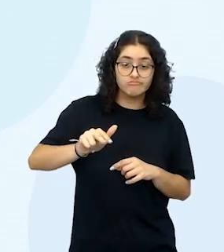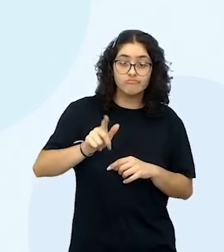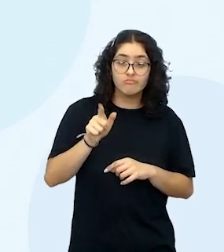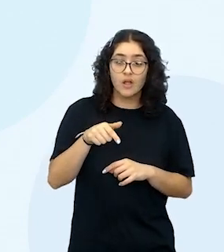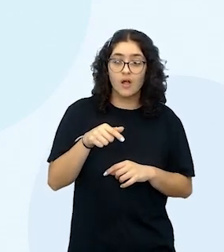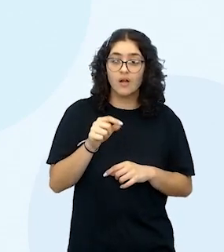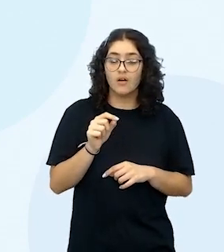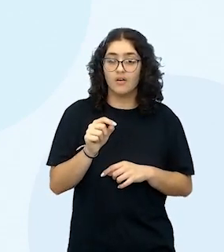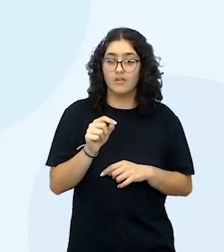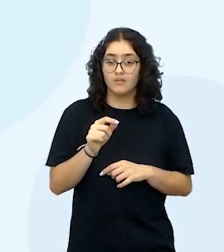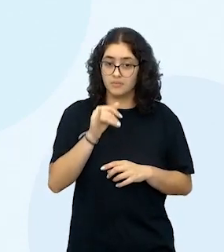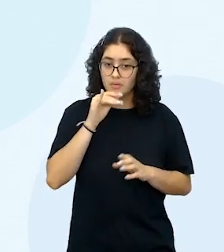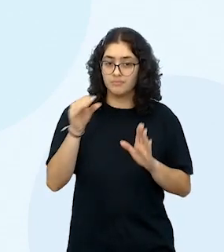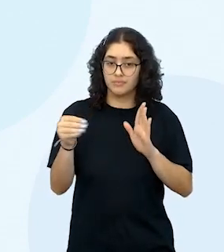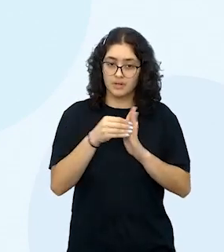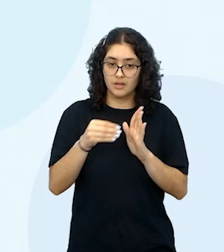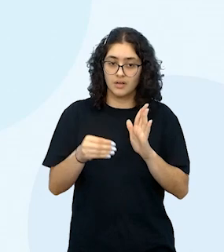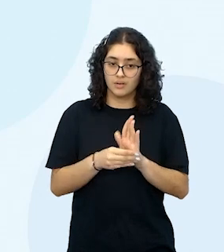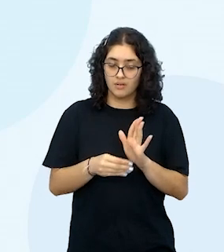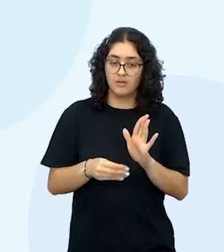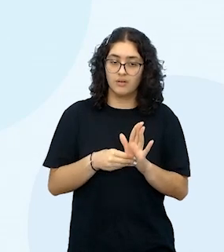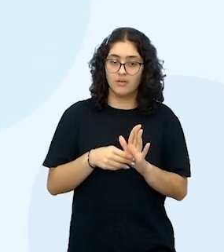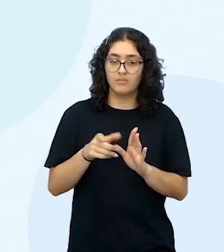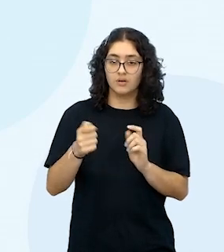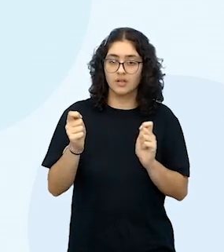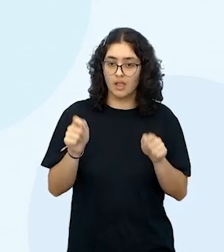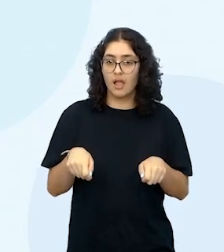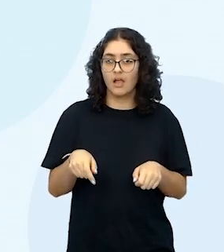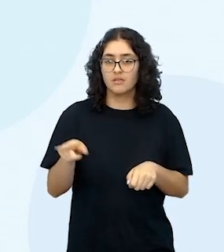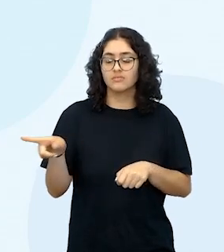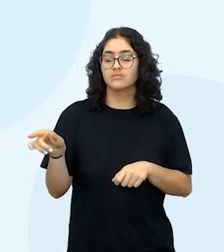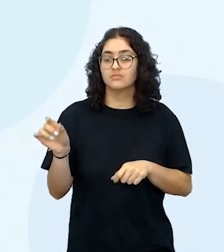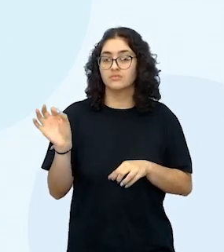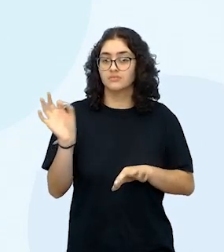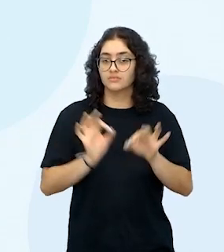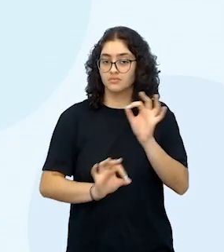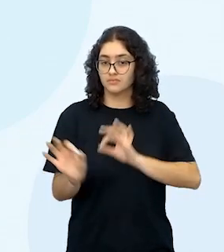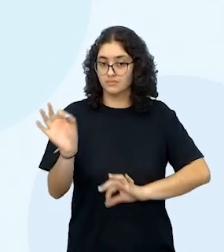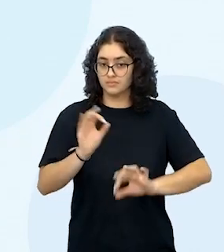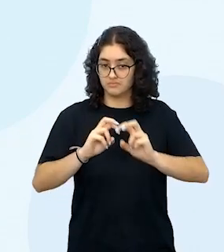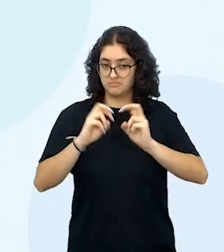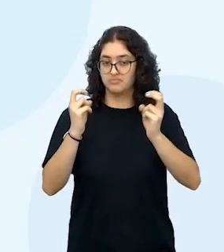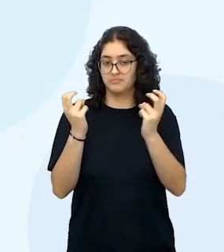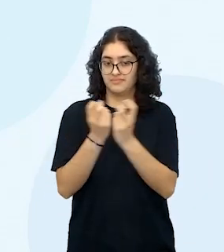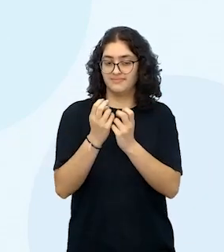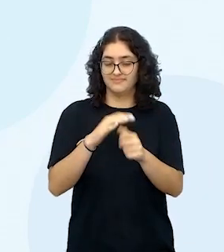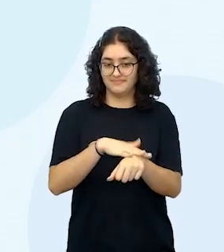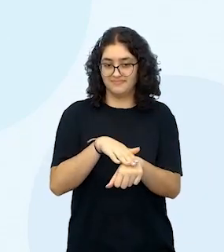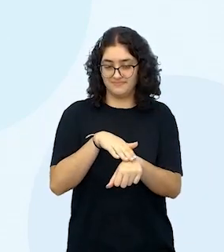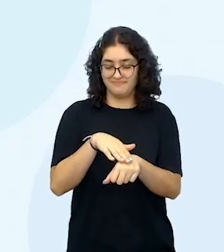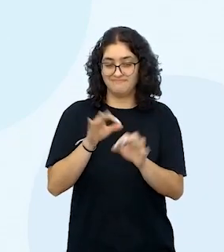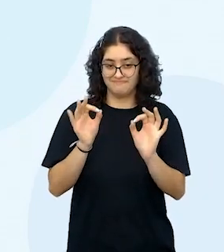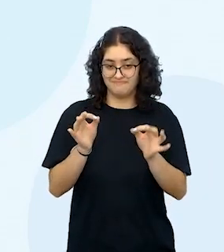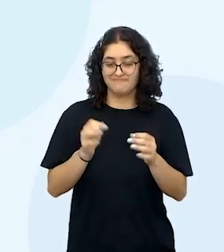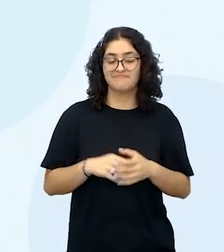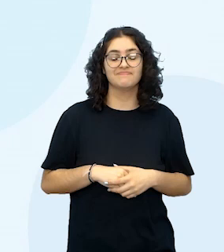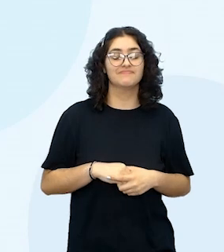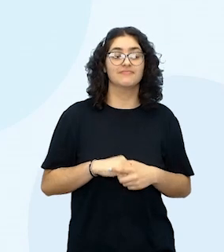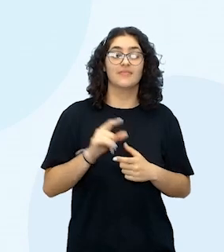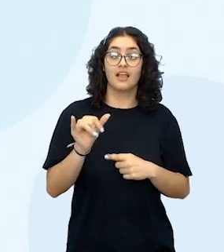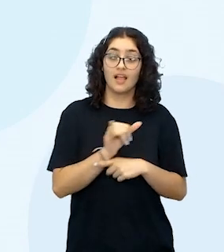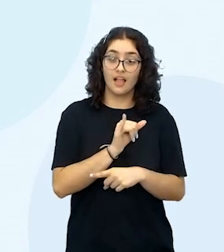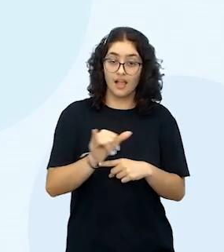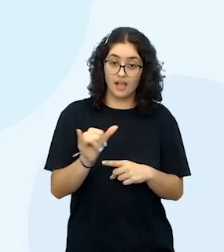coisa... Exato. Podem colocando que a gente vai colocando aqui dentro da nossa roda de conversa. Pois é. E aí, quer dizer, enquanto